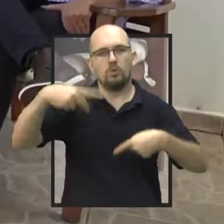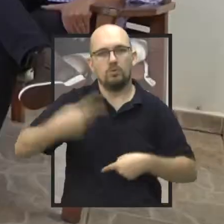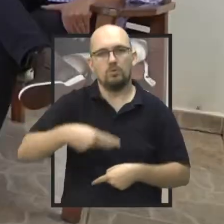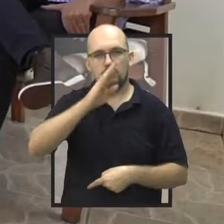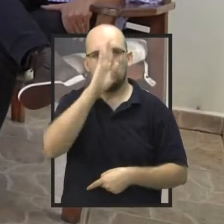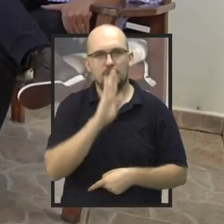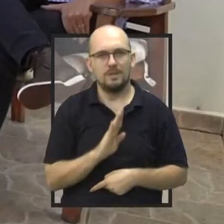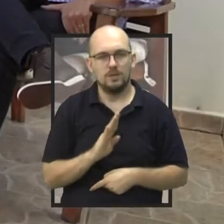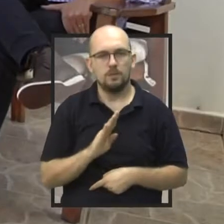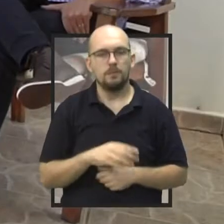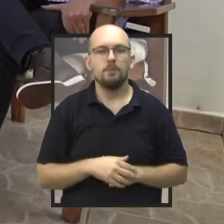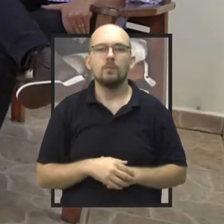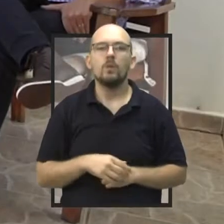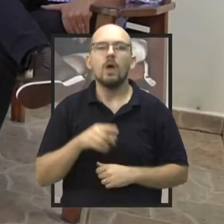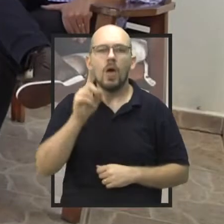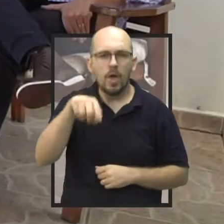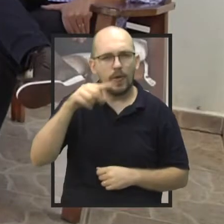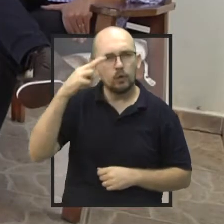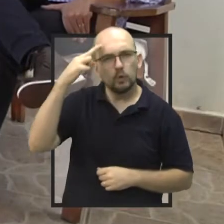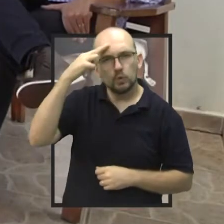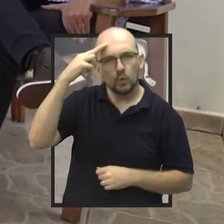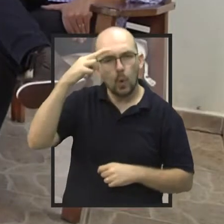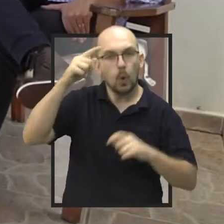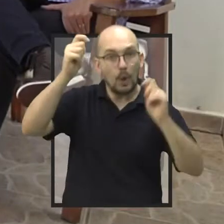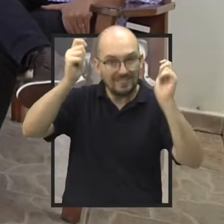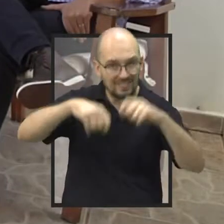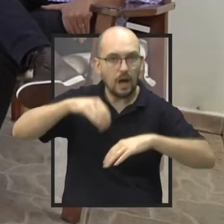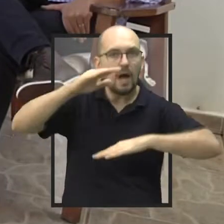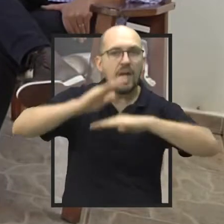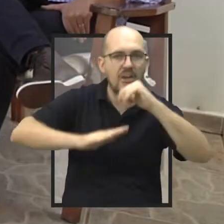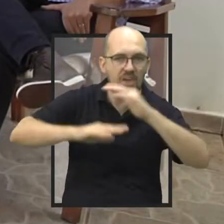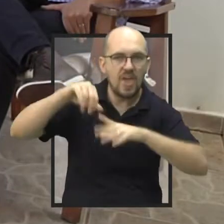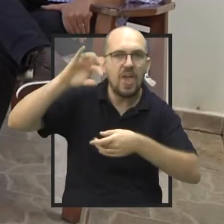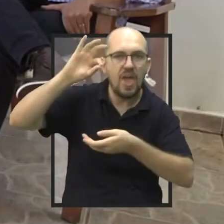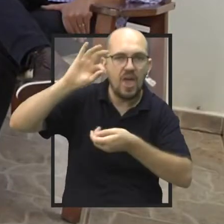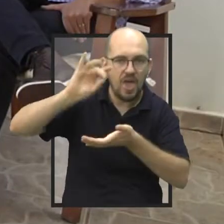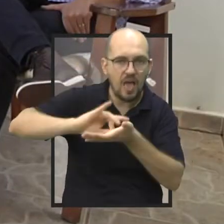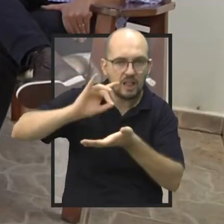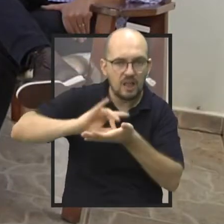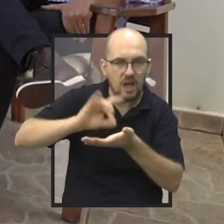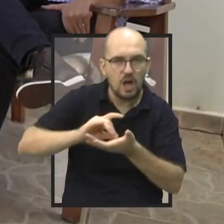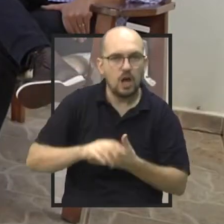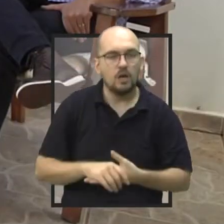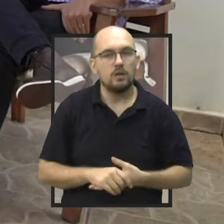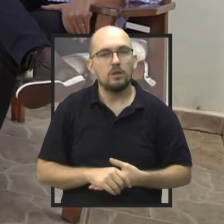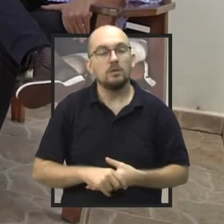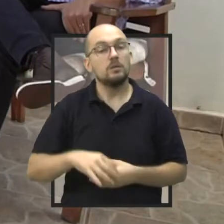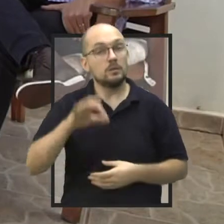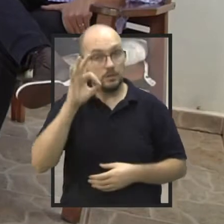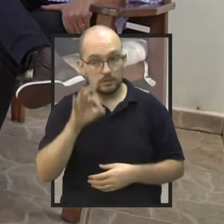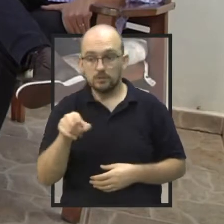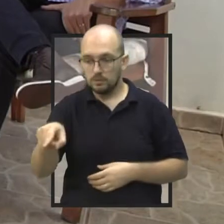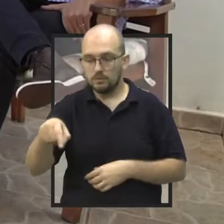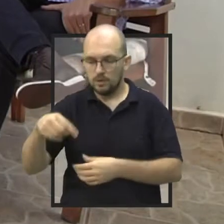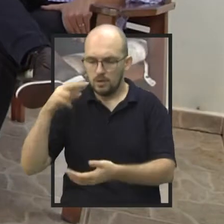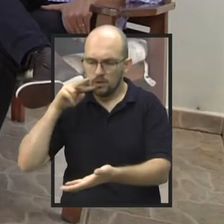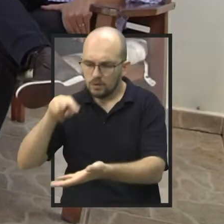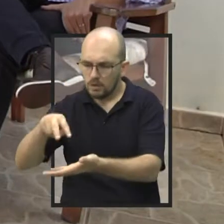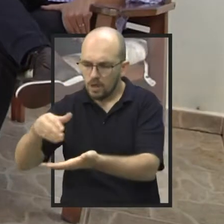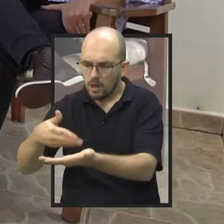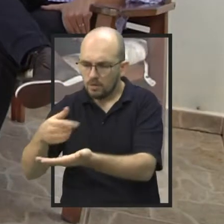vivemos. Ou seja, um sonho que é capaz de se tornar uma realidade. Ele foi quem me impulsionou